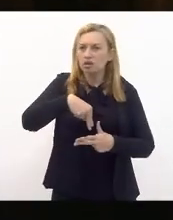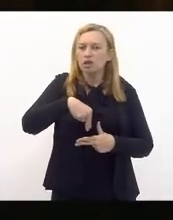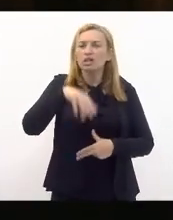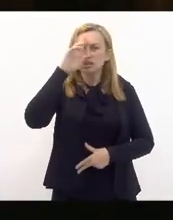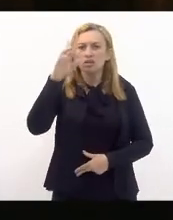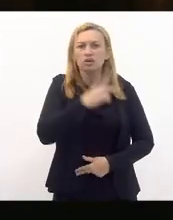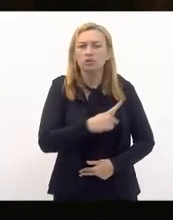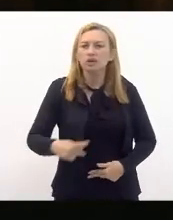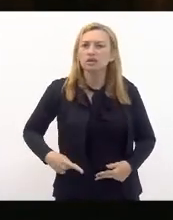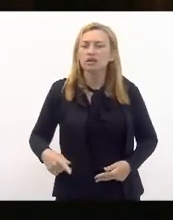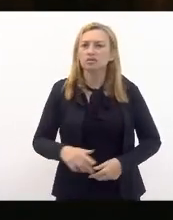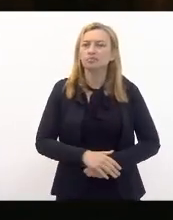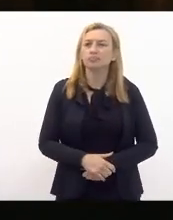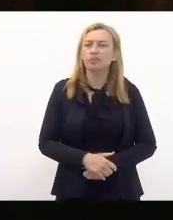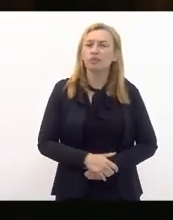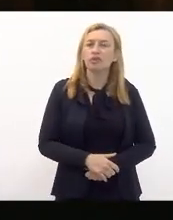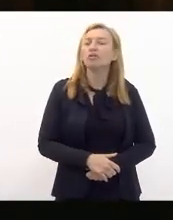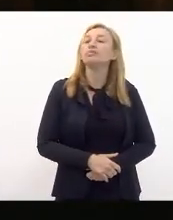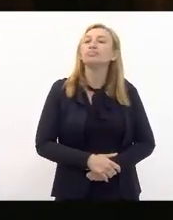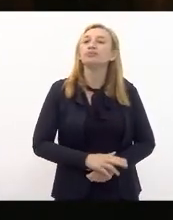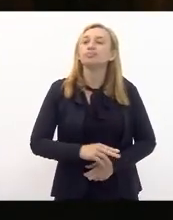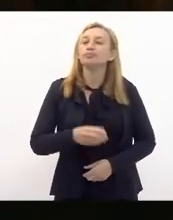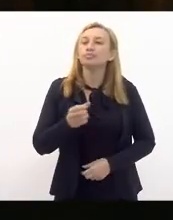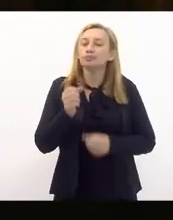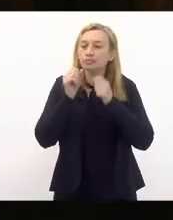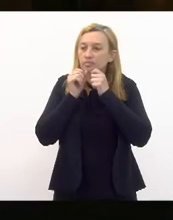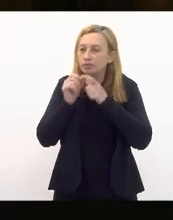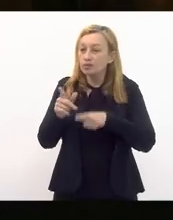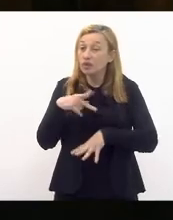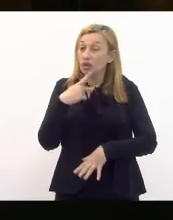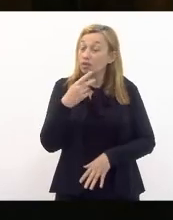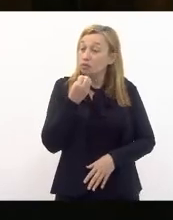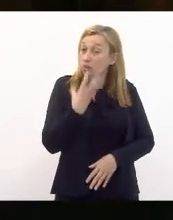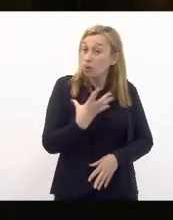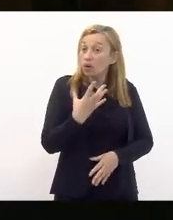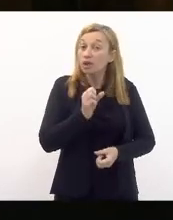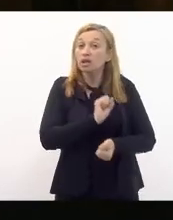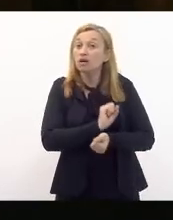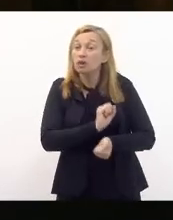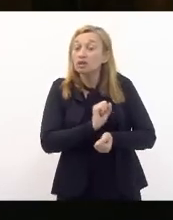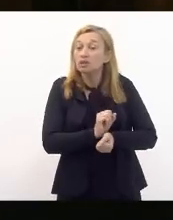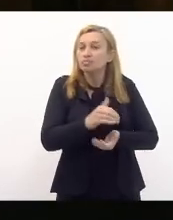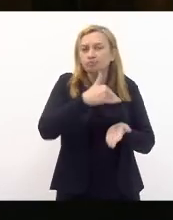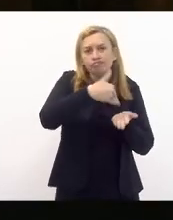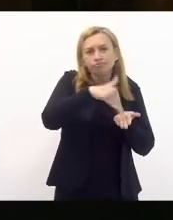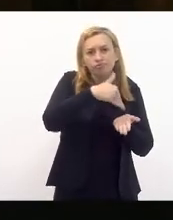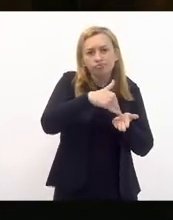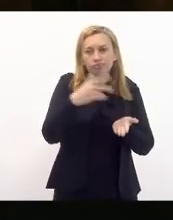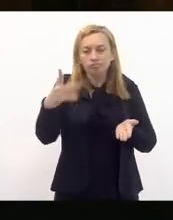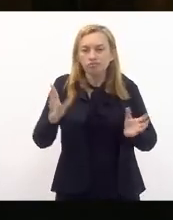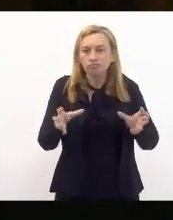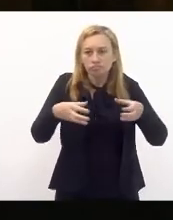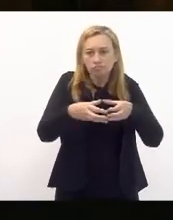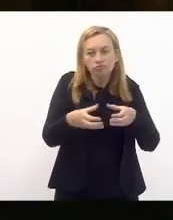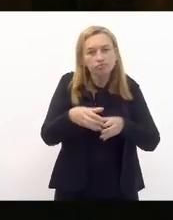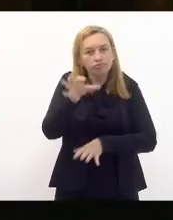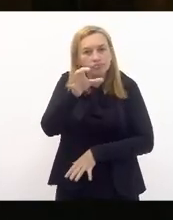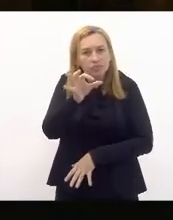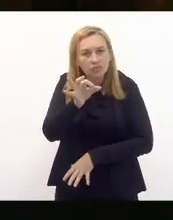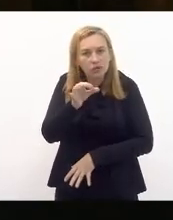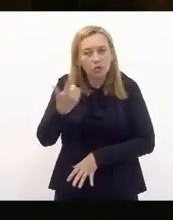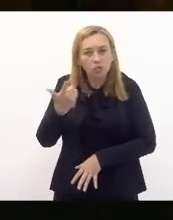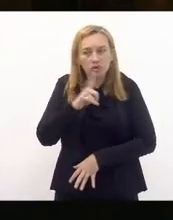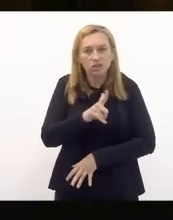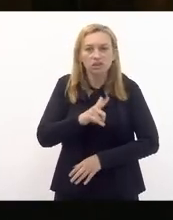senhora Presidente para fazer essa crítica construtiva porque a gente espera que o secretário a sua equipe a 7